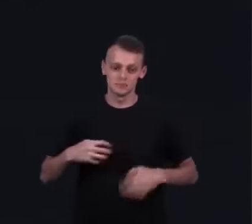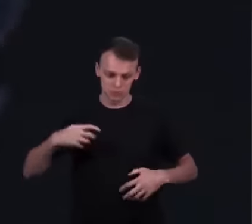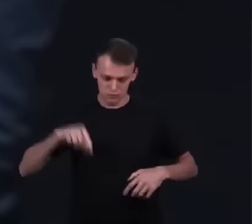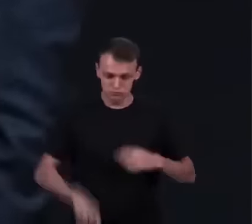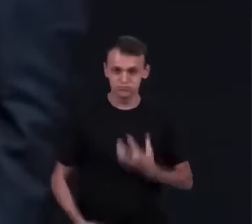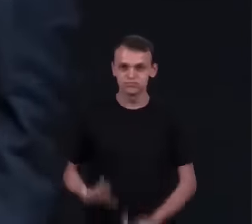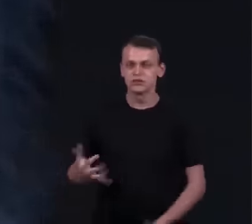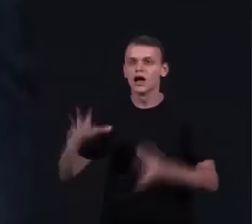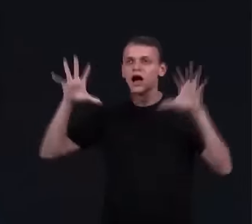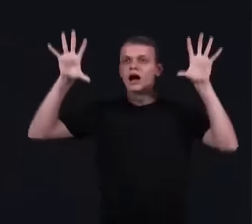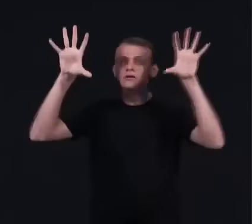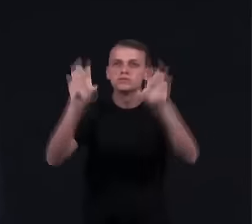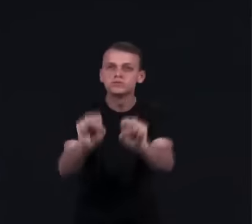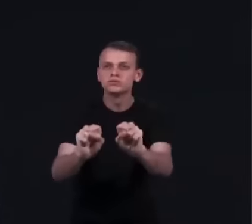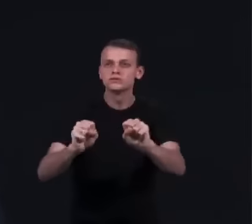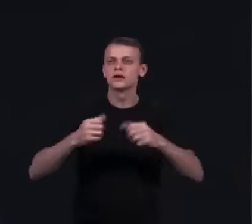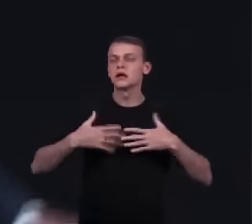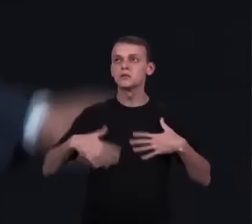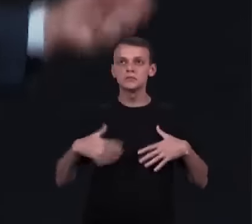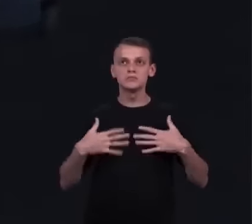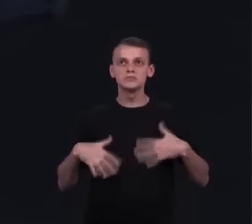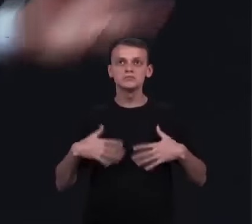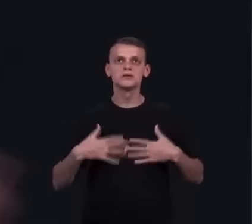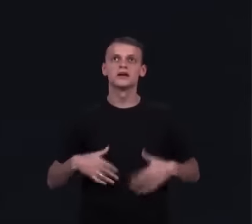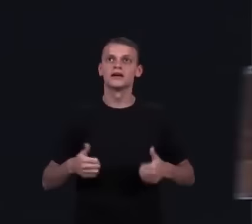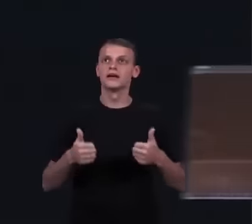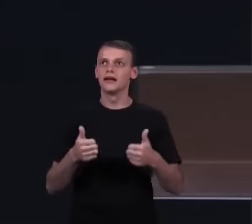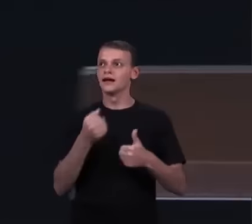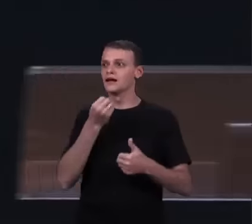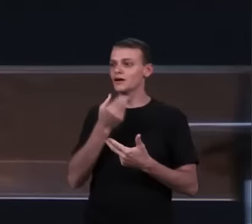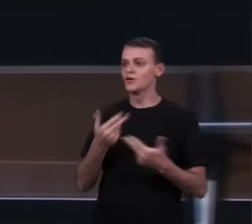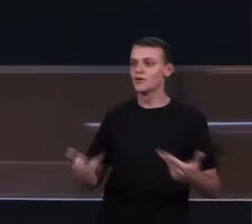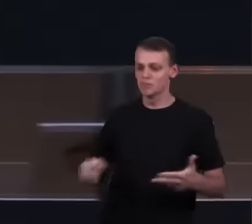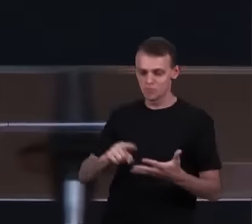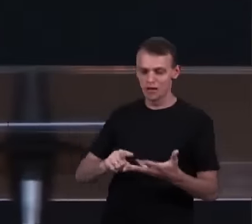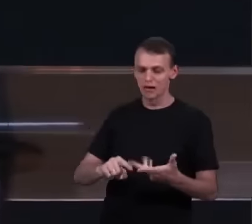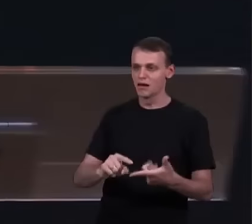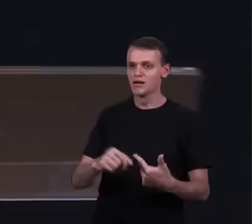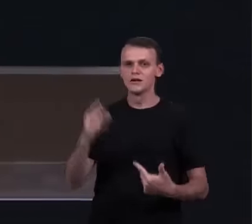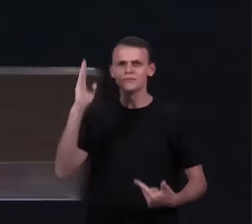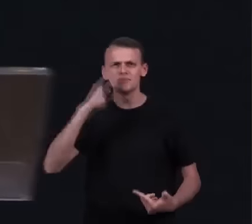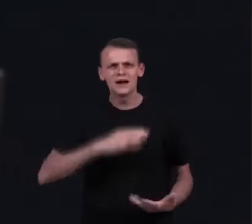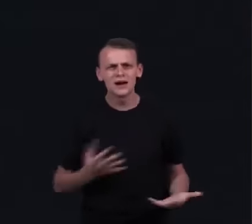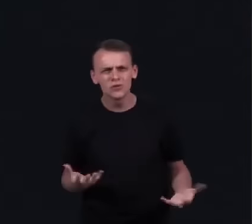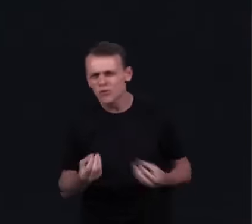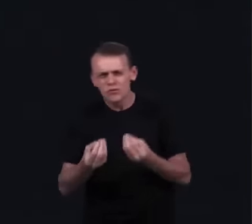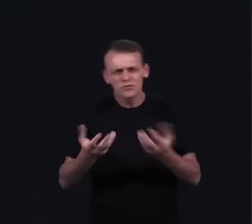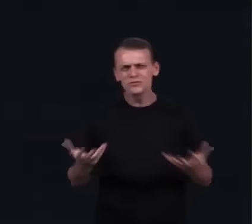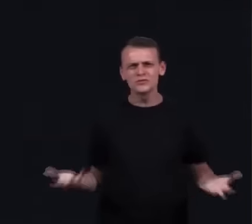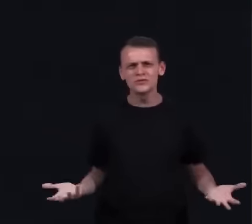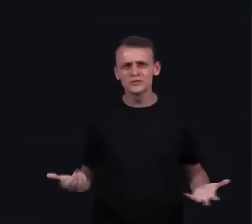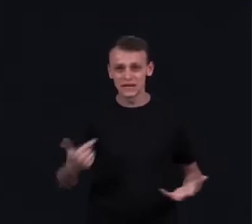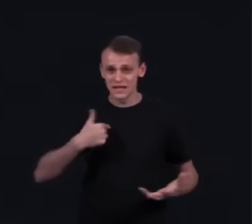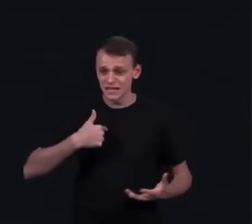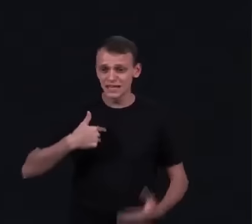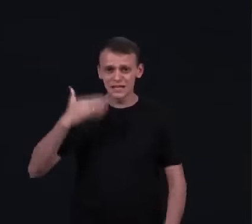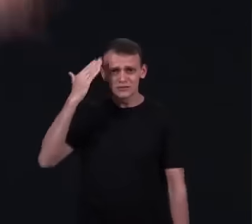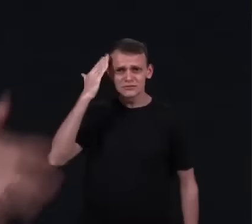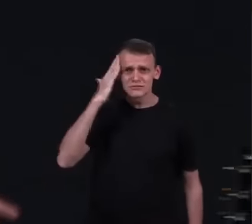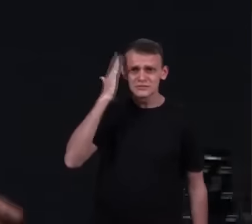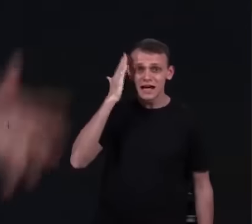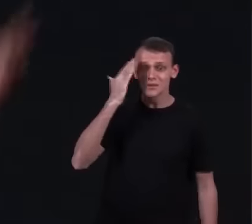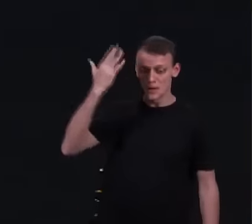conscientes com a escuridão, as pessoas tão conscientes com o poder do mal, há pessoas tão conscientes com as doenças. Eu estou